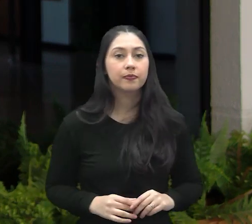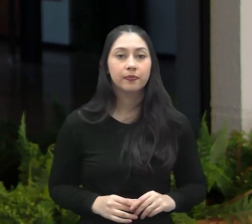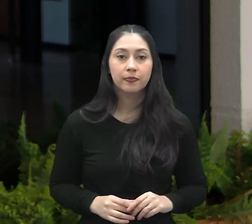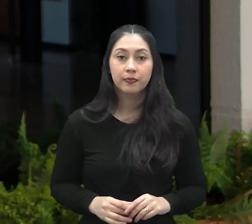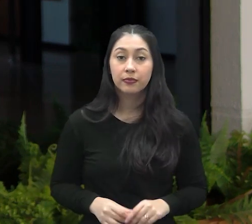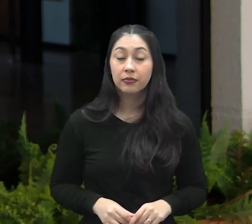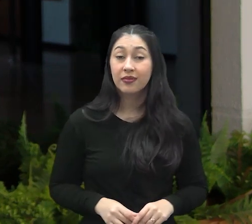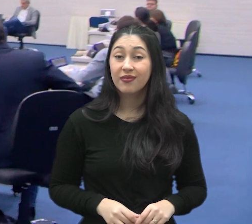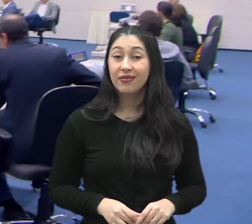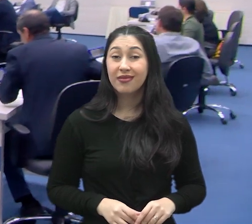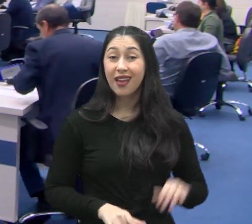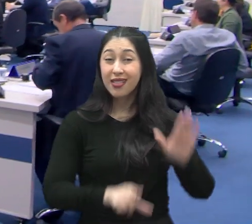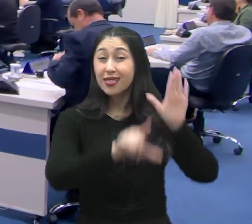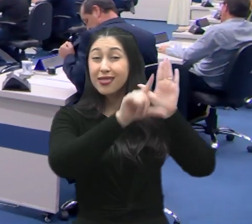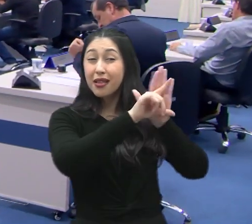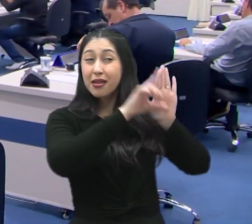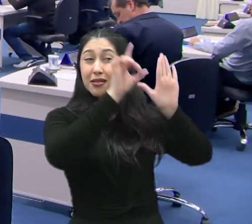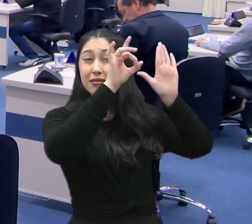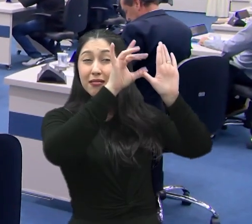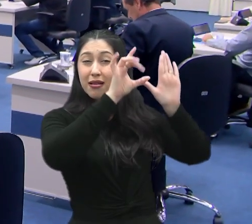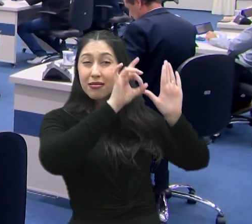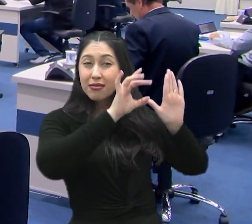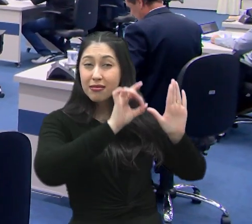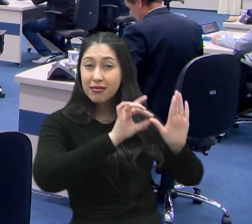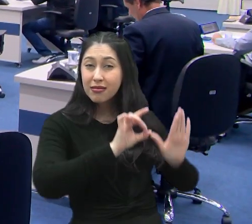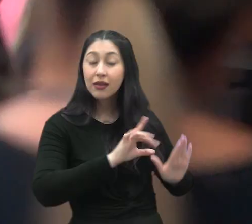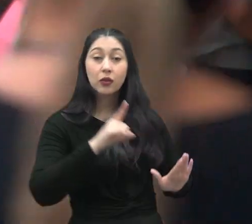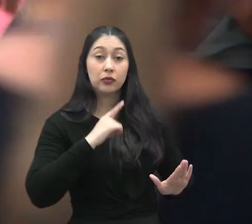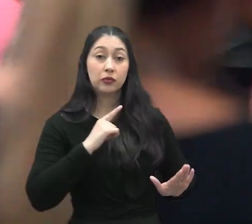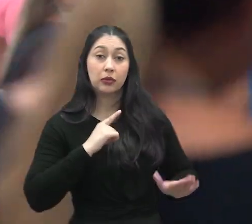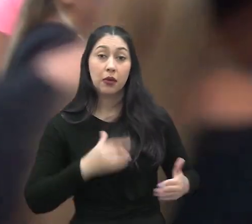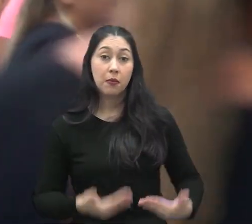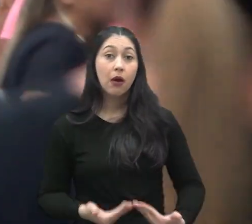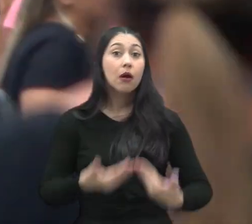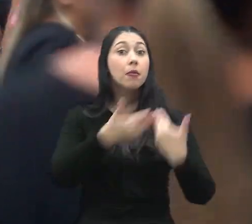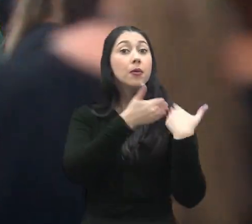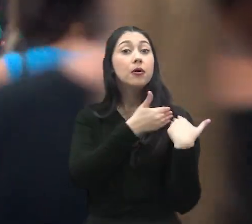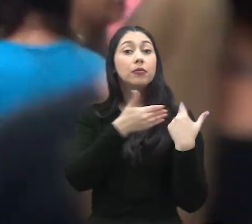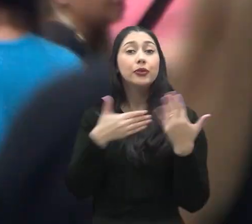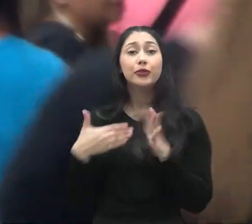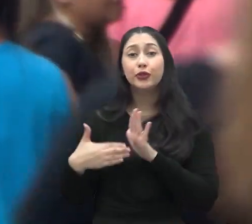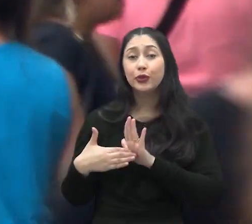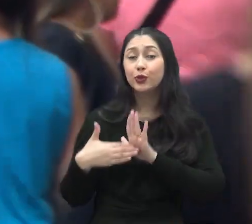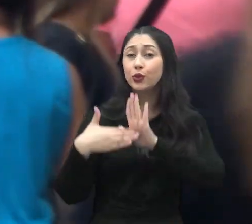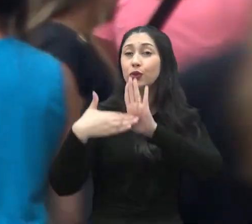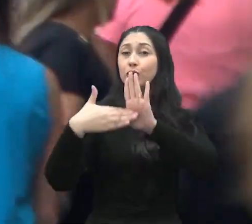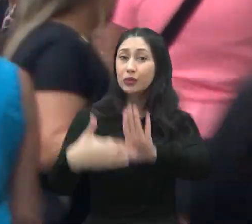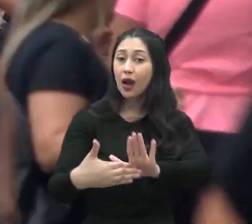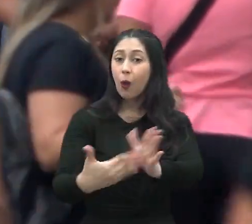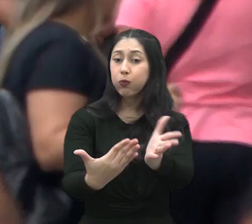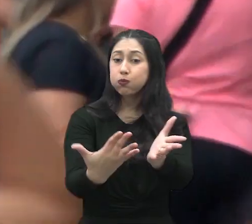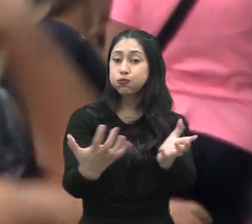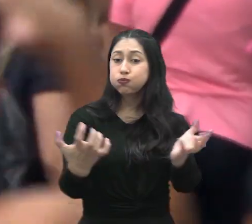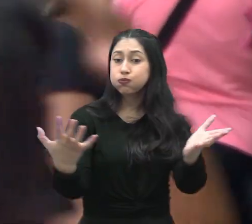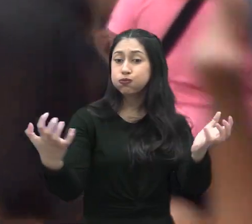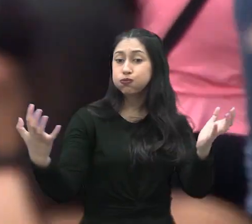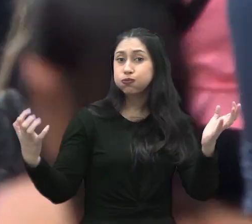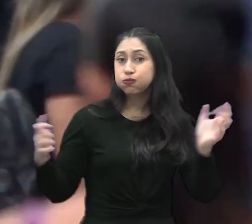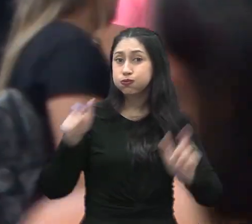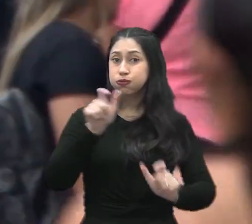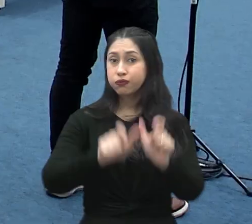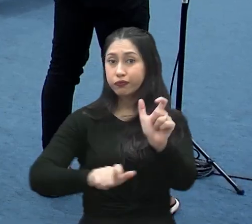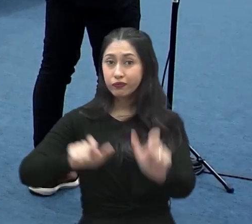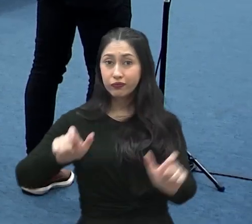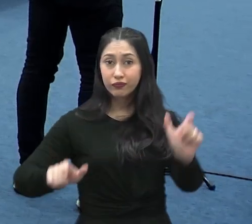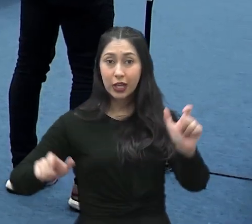os seus efeitos jurídicos. Cada lei aprovada carrega a responsabilidade de impactar a vida de milhares de